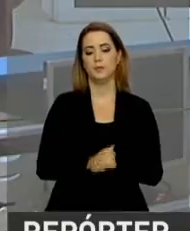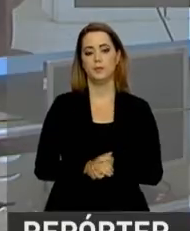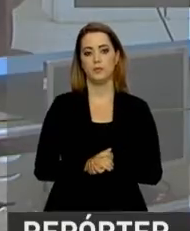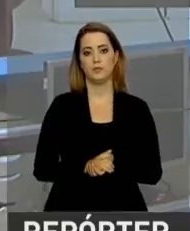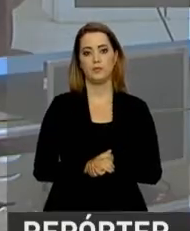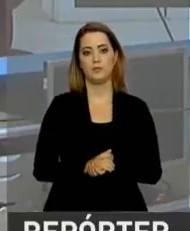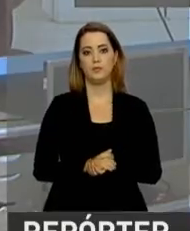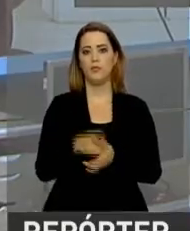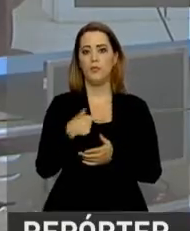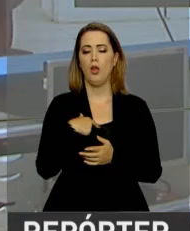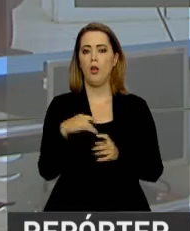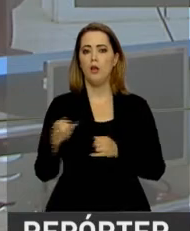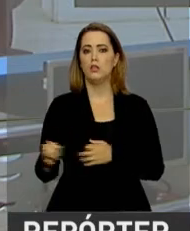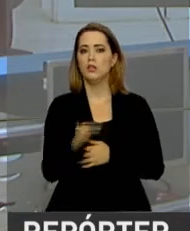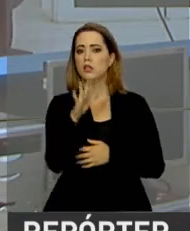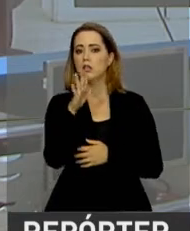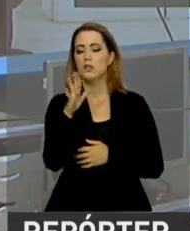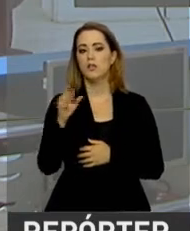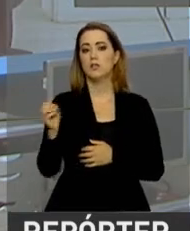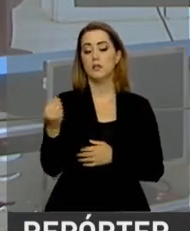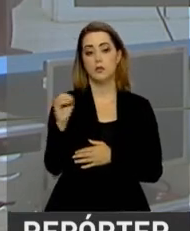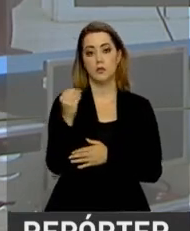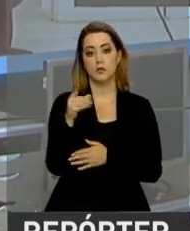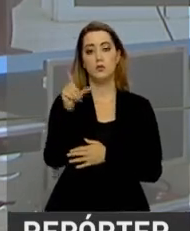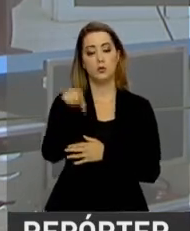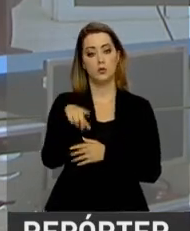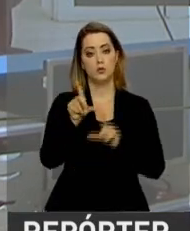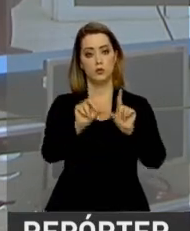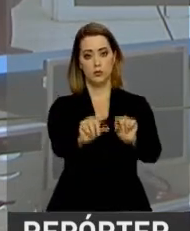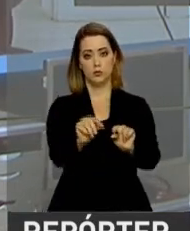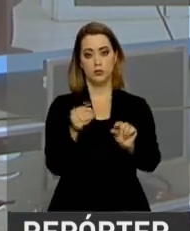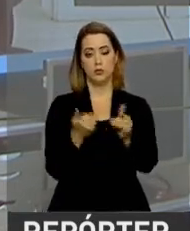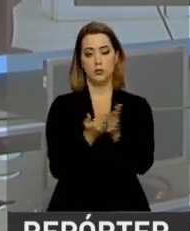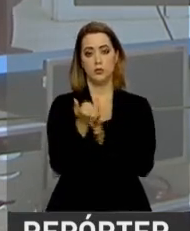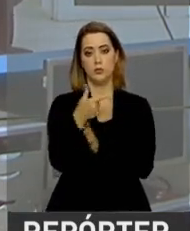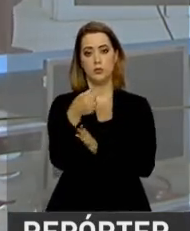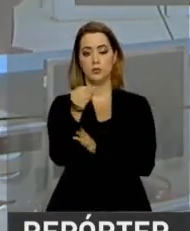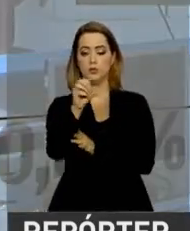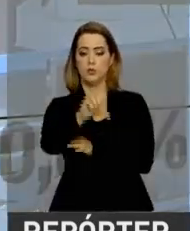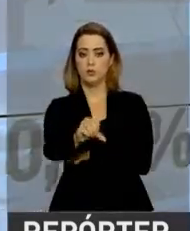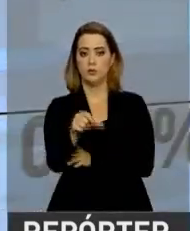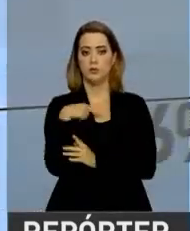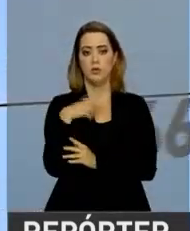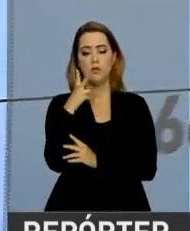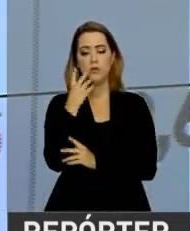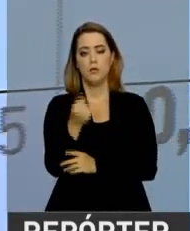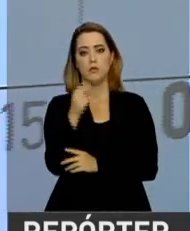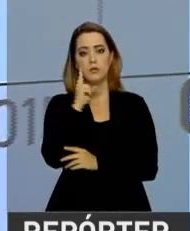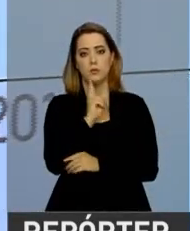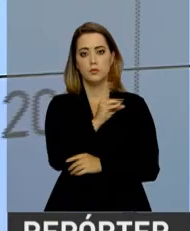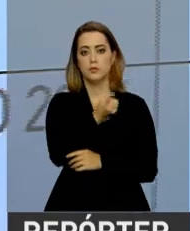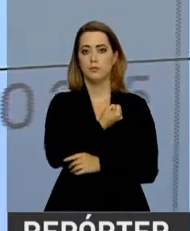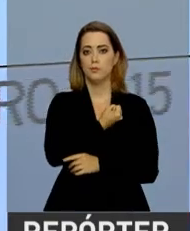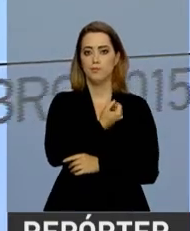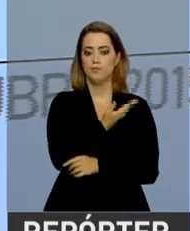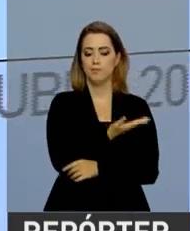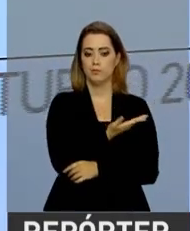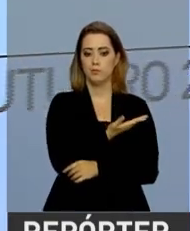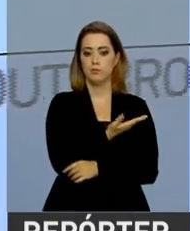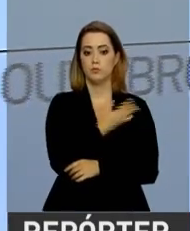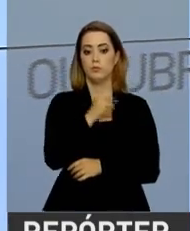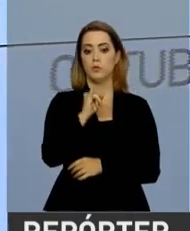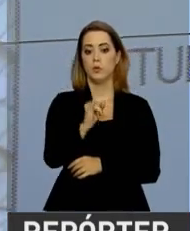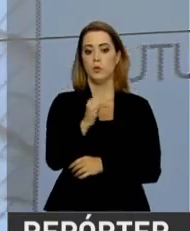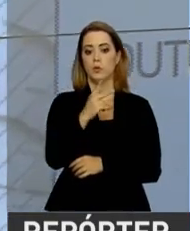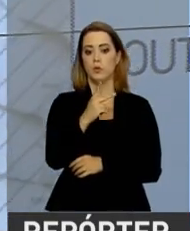a prévia da inflação de outubro é a menor para o mês desde 2009 vamos ver os números aqui no nosso telão olha só o ipca-15